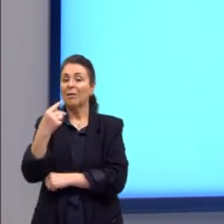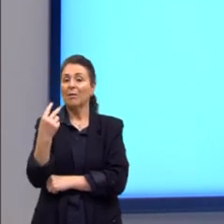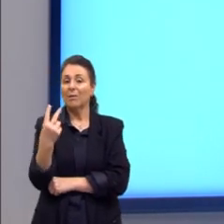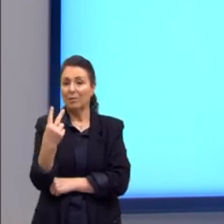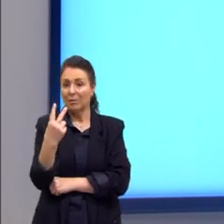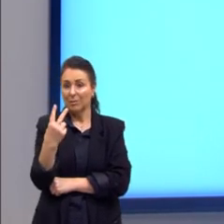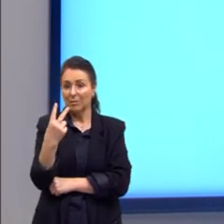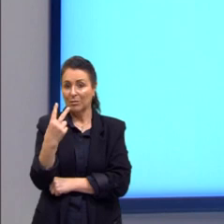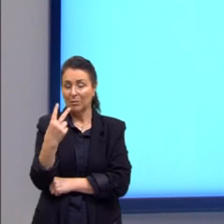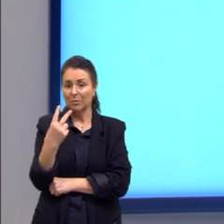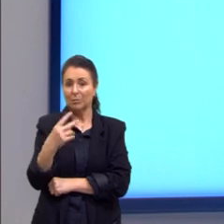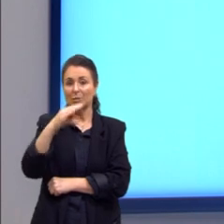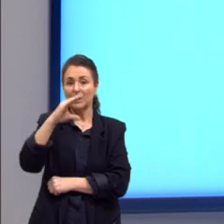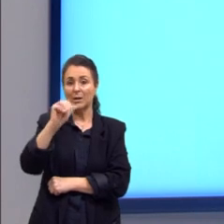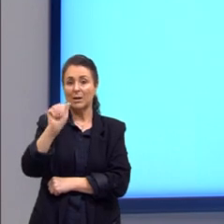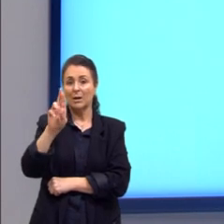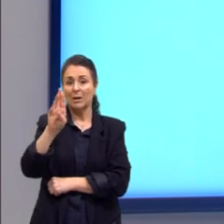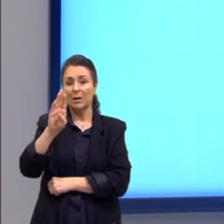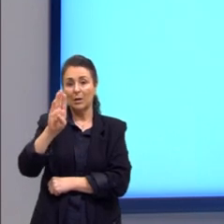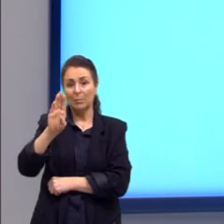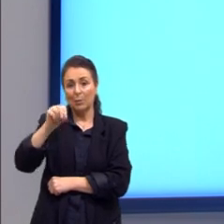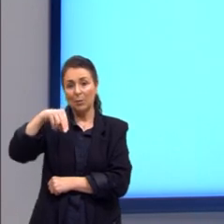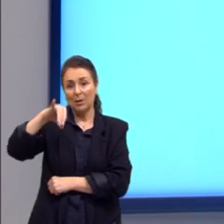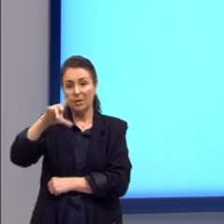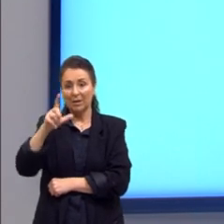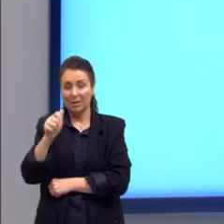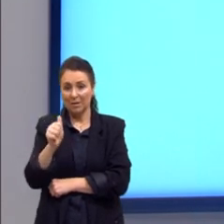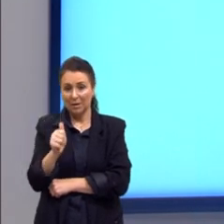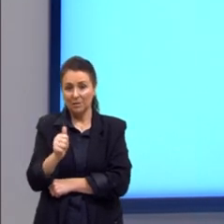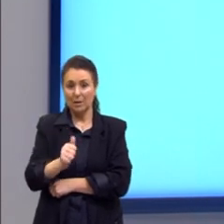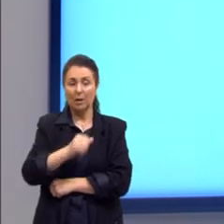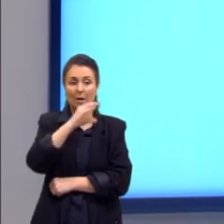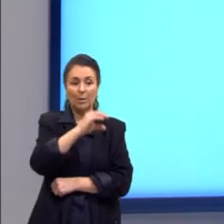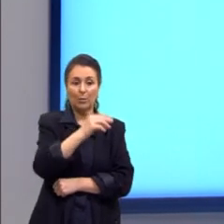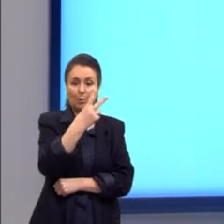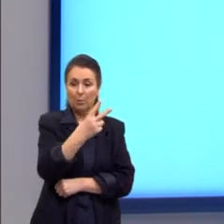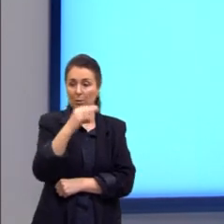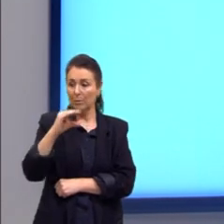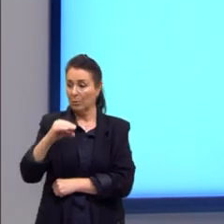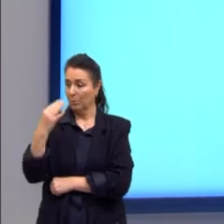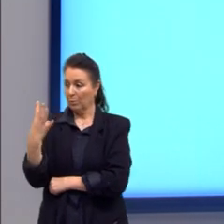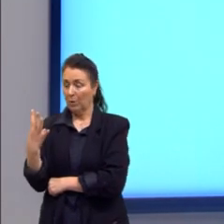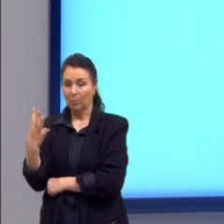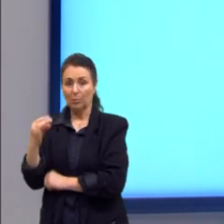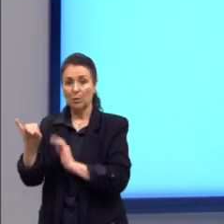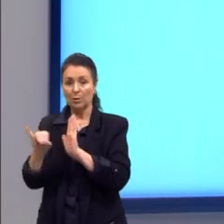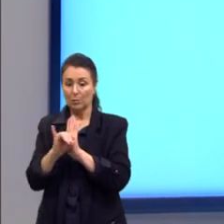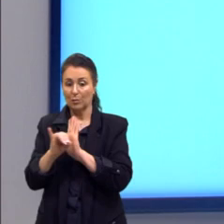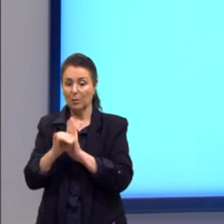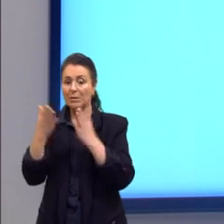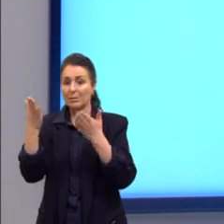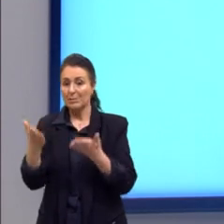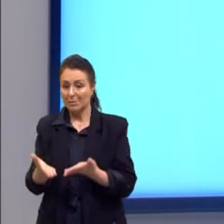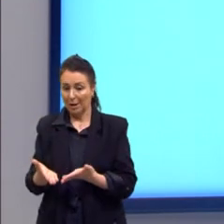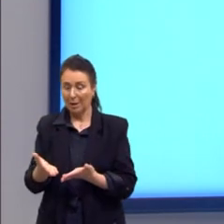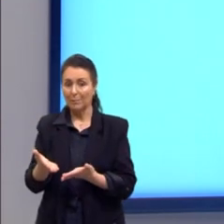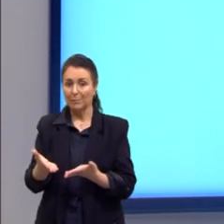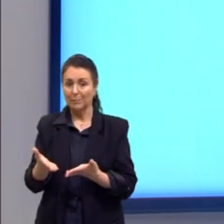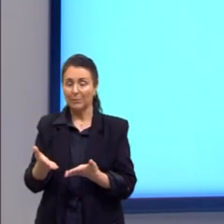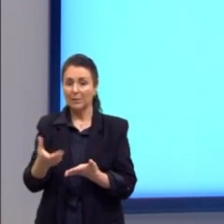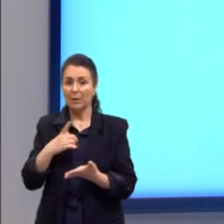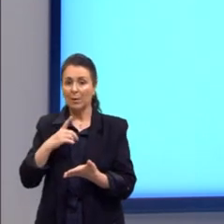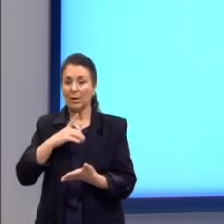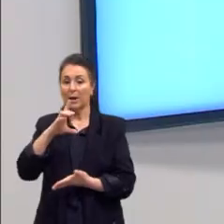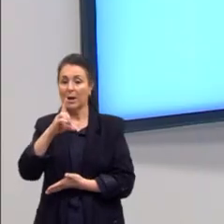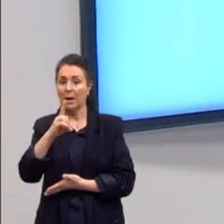duas bom né humano carbono 2 e humano carbono 4 identifiquei minha carbonila então vai ser